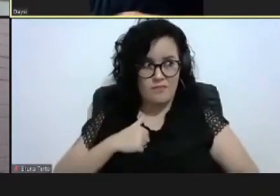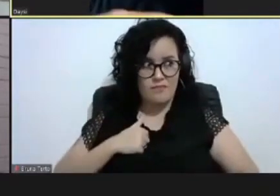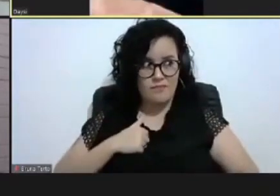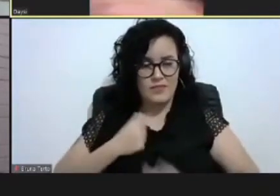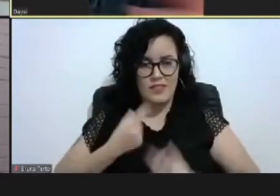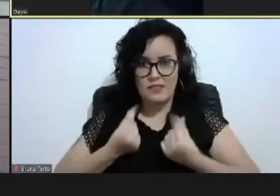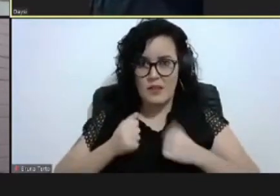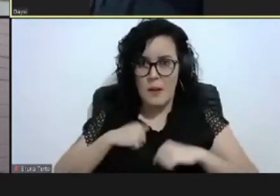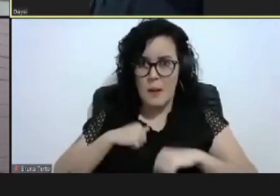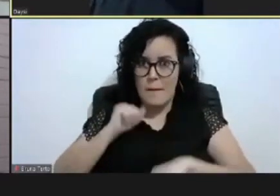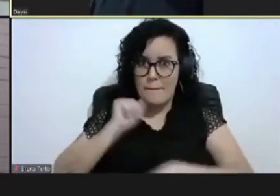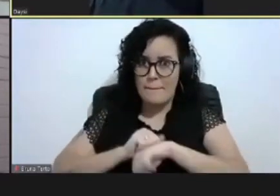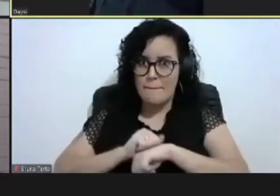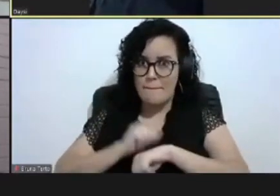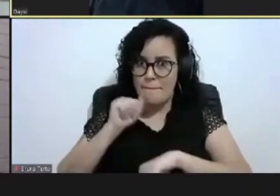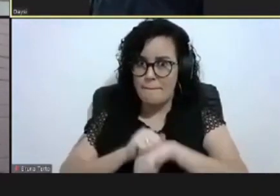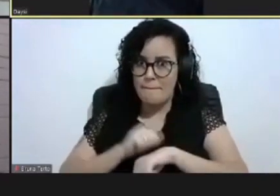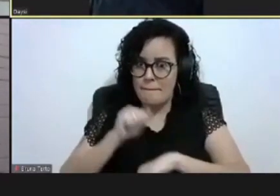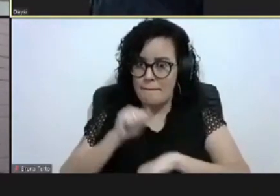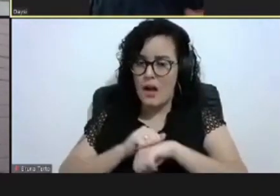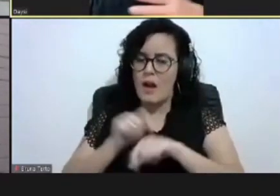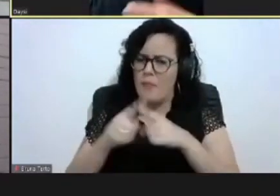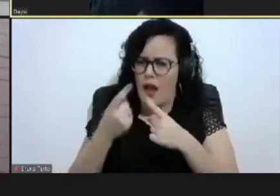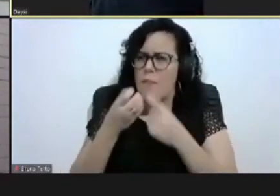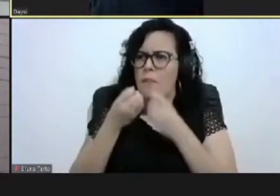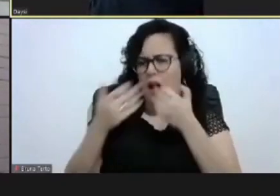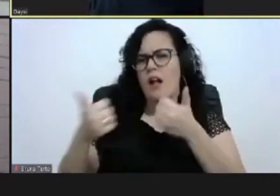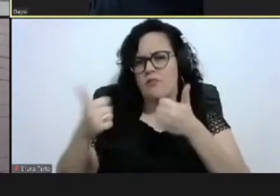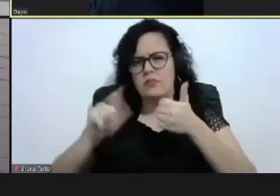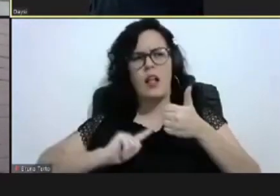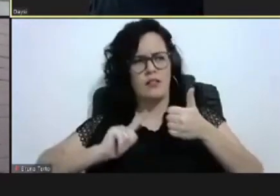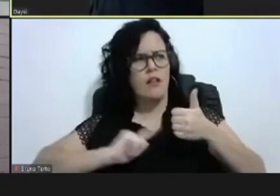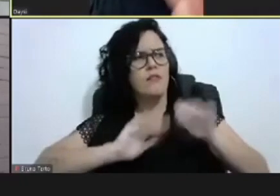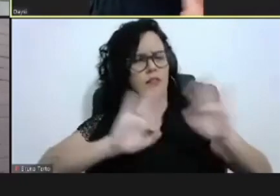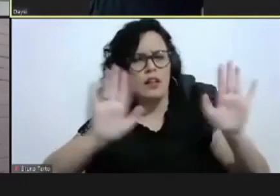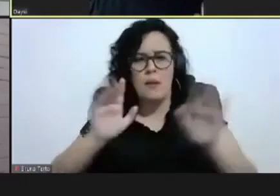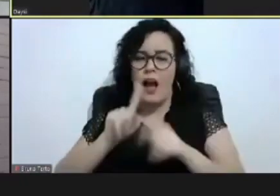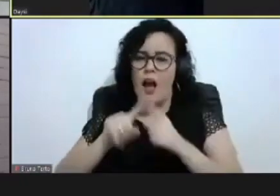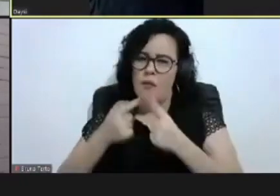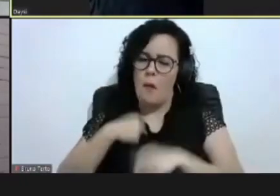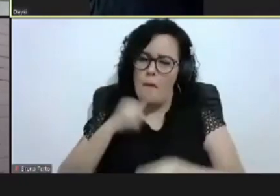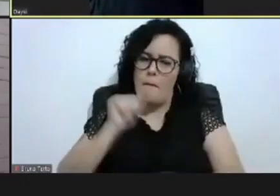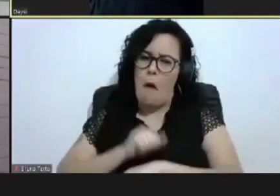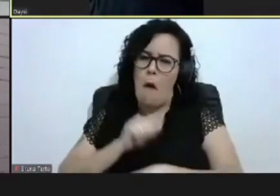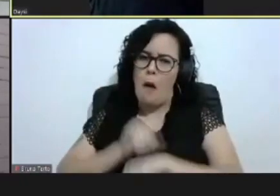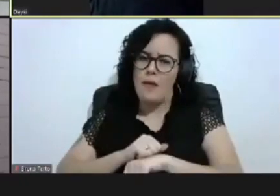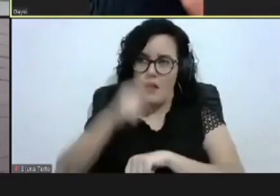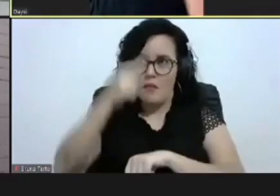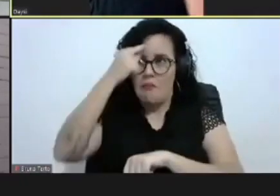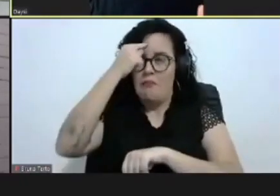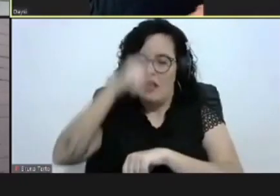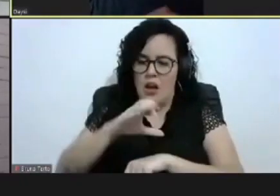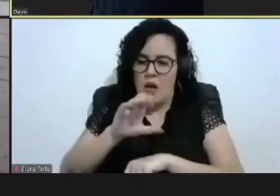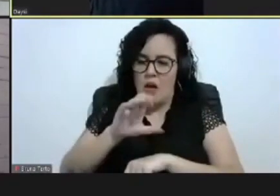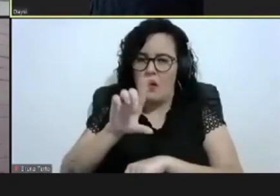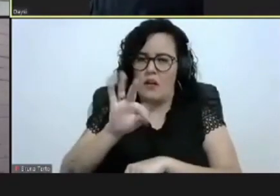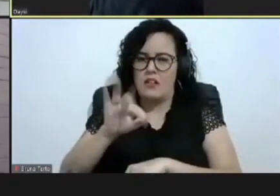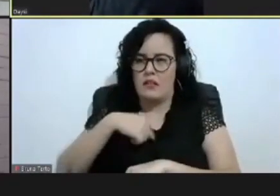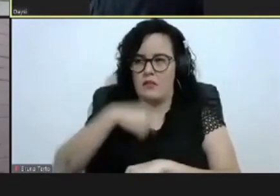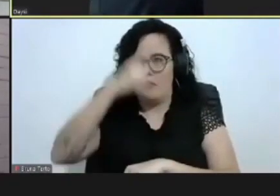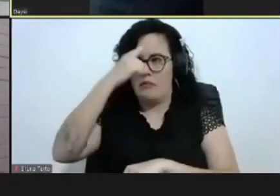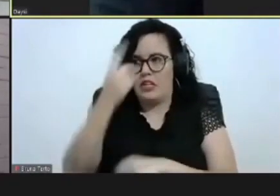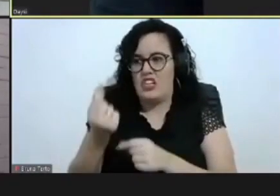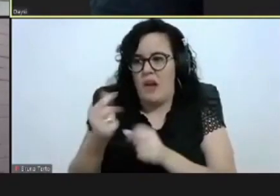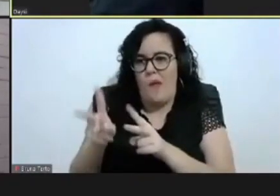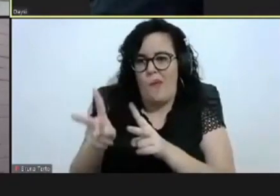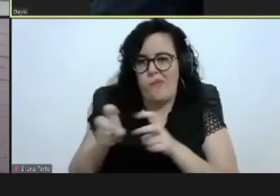pobre, mas resolvida, né? E eu nunca pensei na CUT, porque eu não sou ingênua, né? Sou